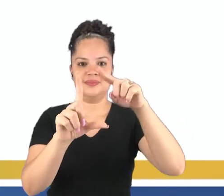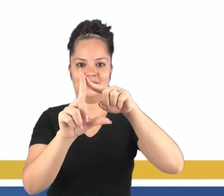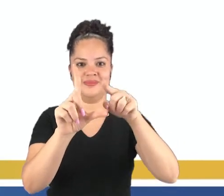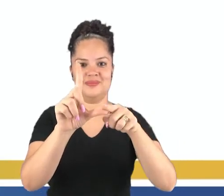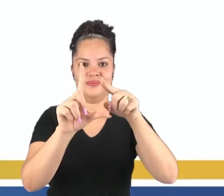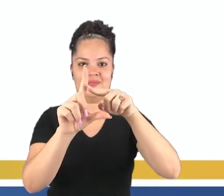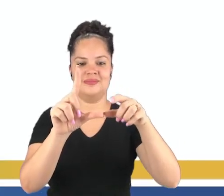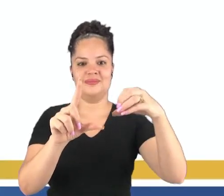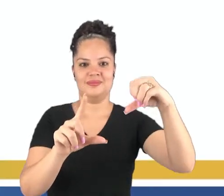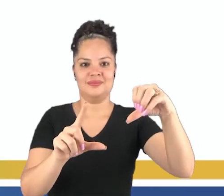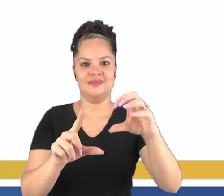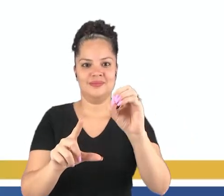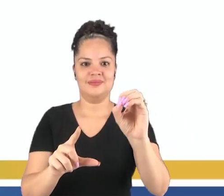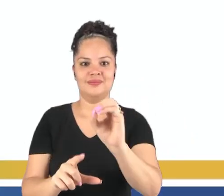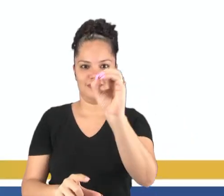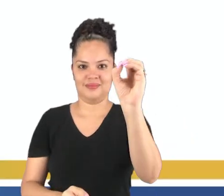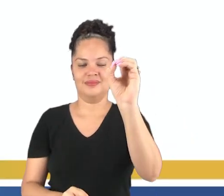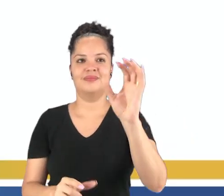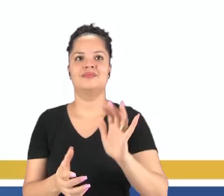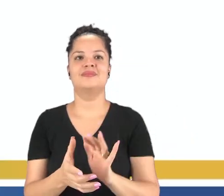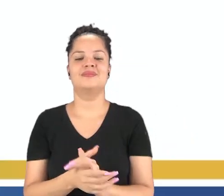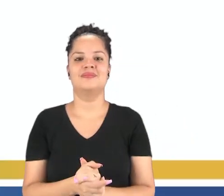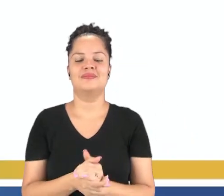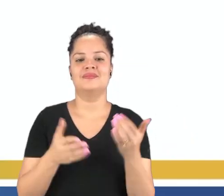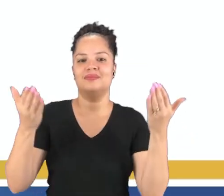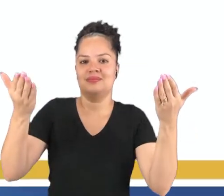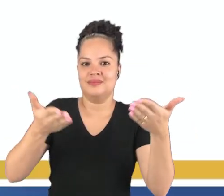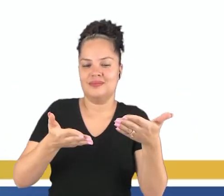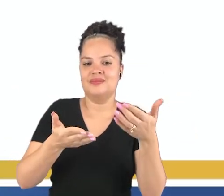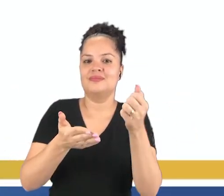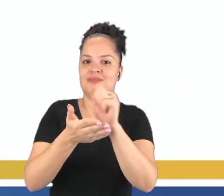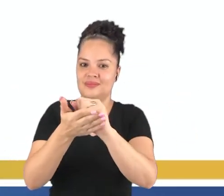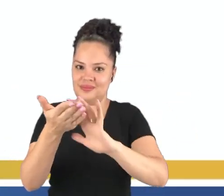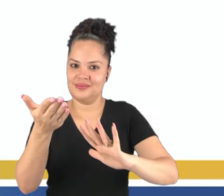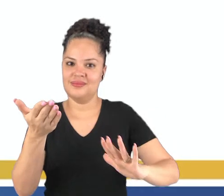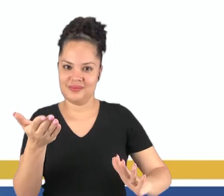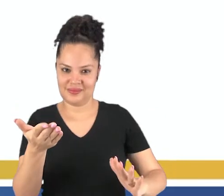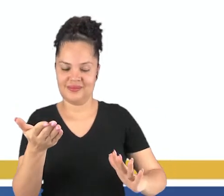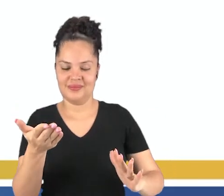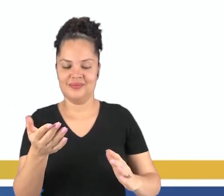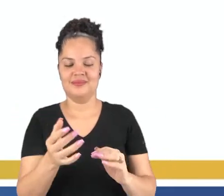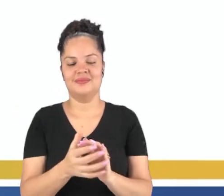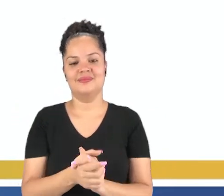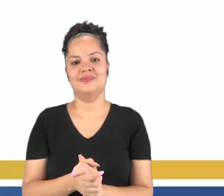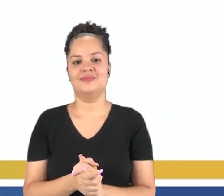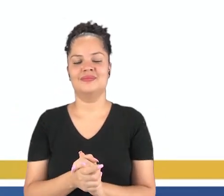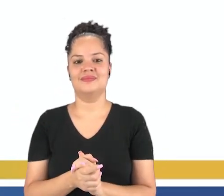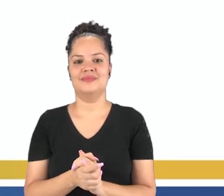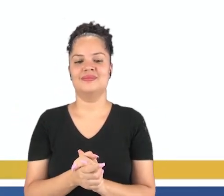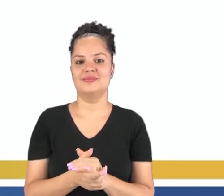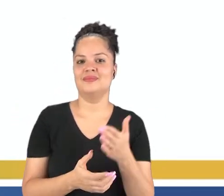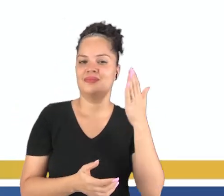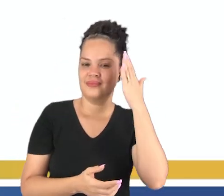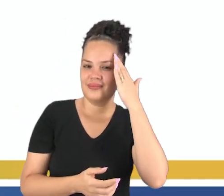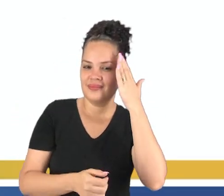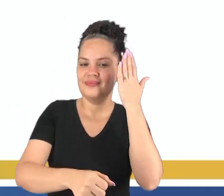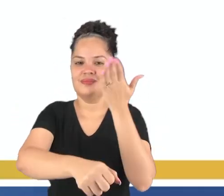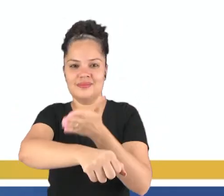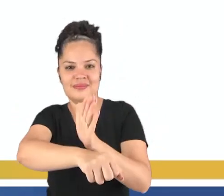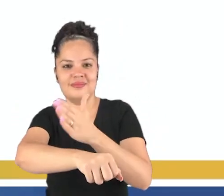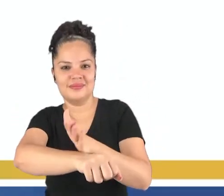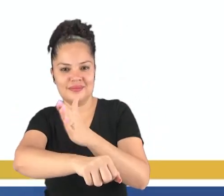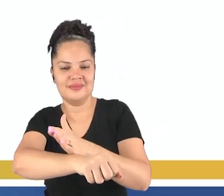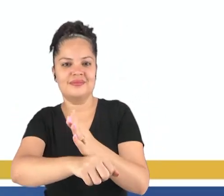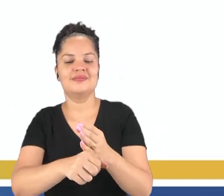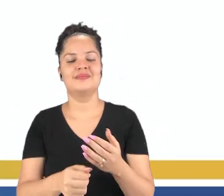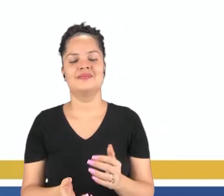bem. Então, nós vamos fazer um pouquinho, pessoal, algumas atividades para a gente treinar um pouquinho do que a